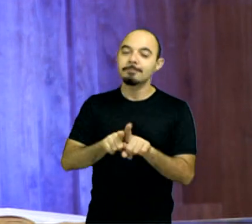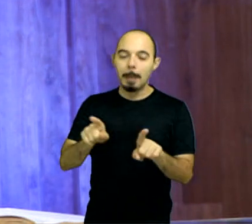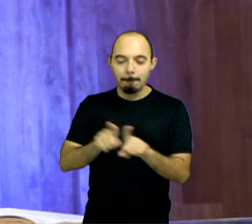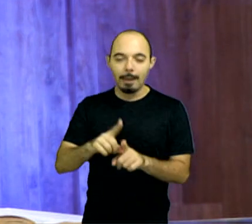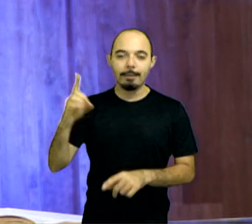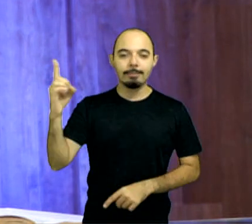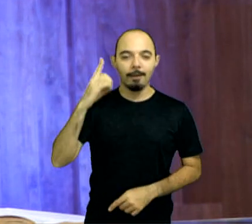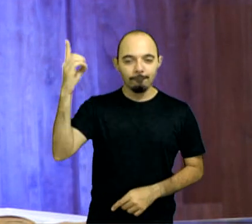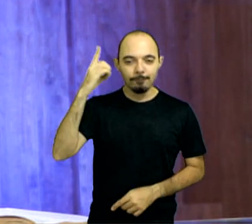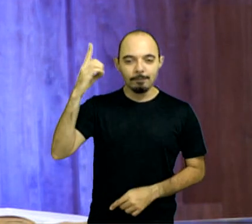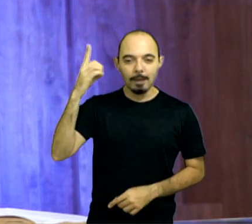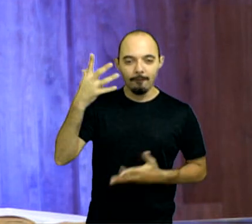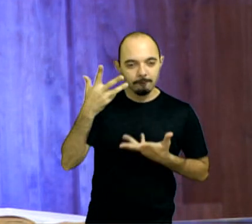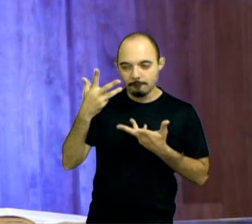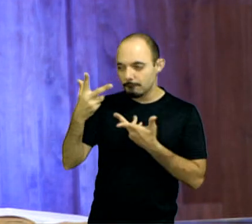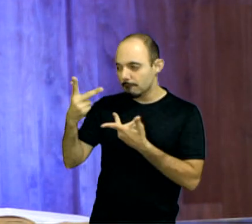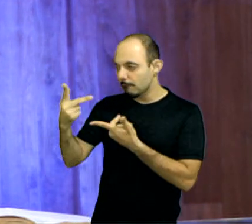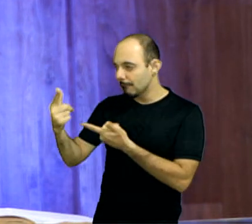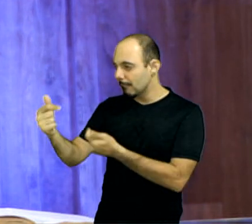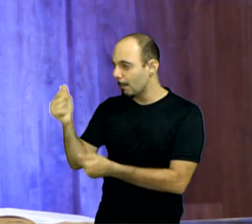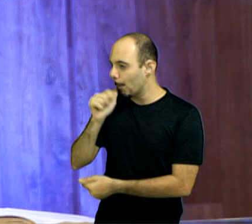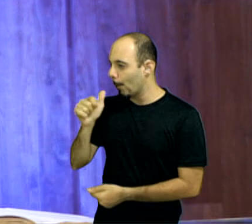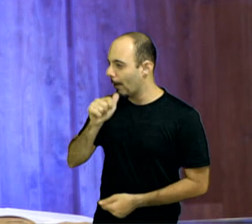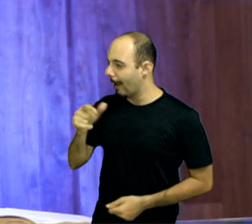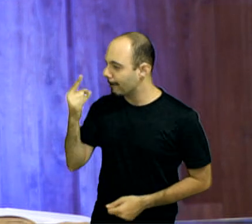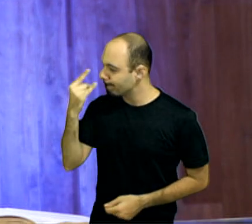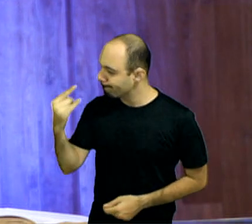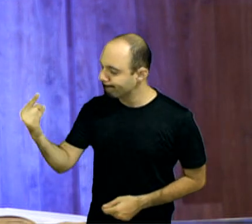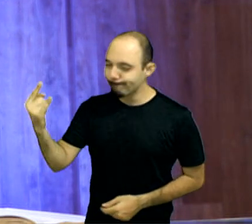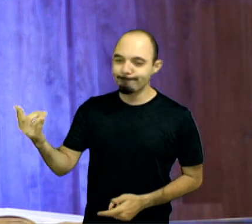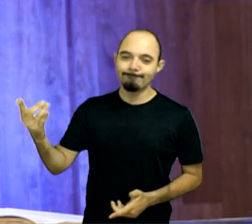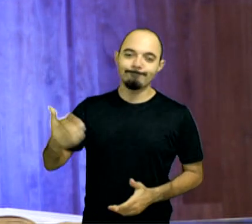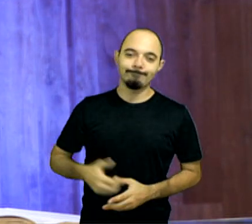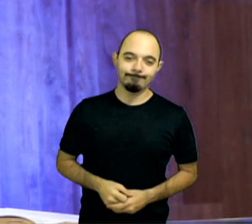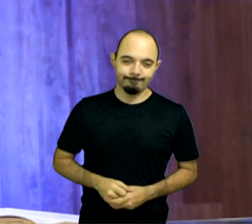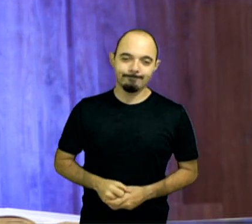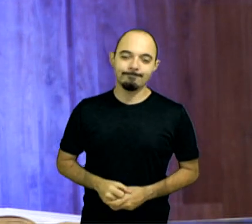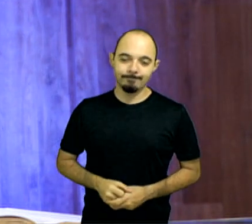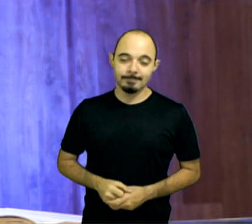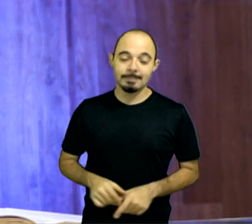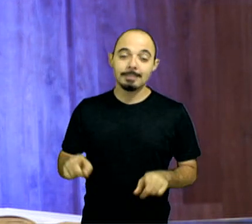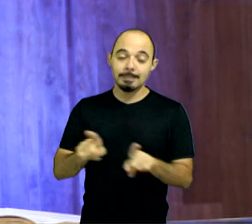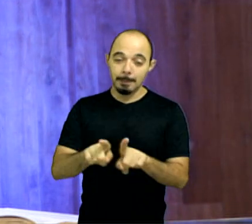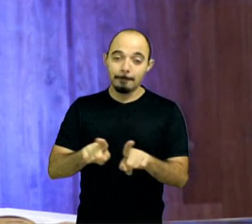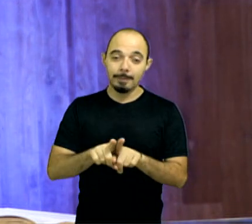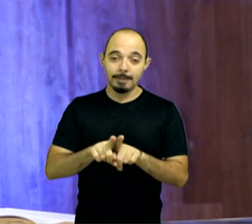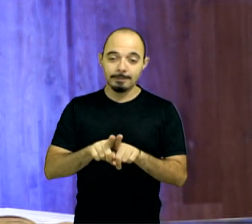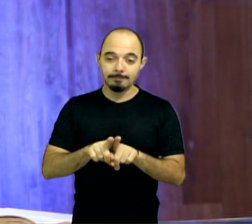E aí a gente encontra hoje personagens da nossa época, como Jimmy Swaggart,